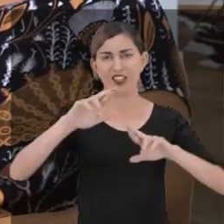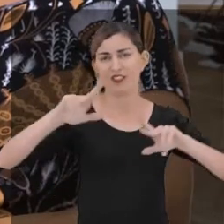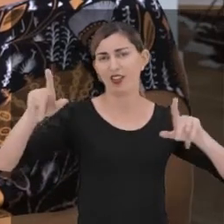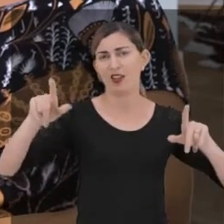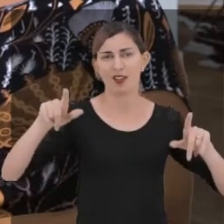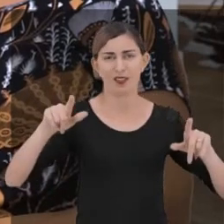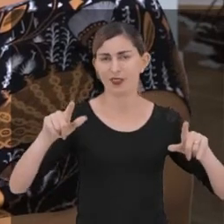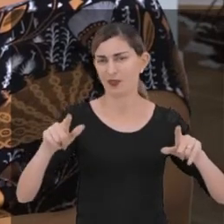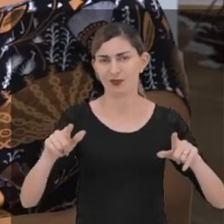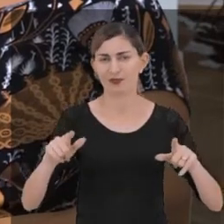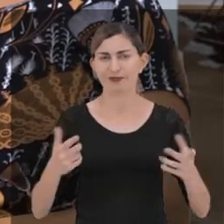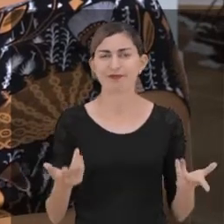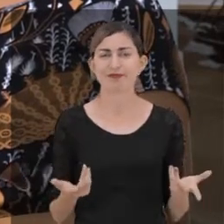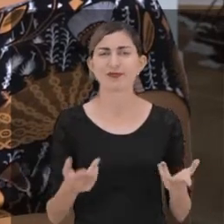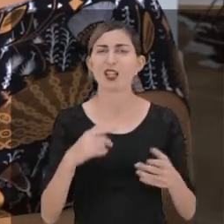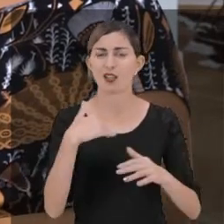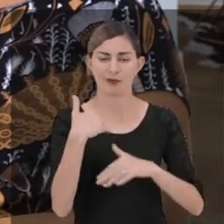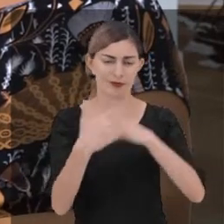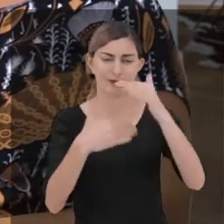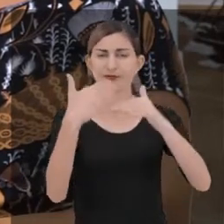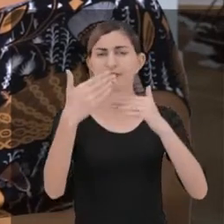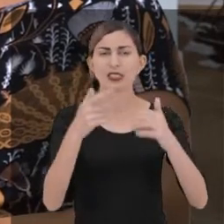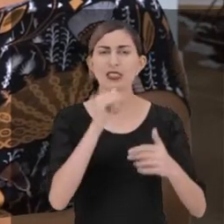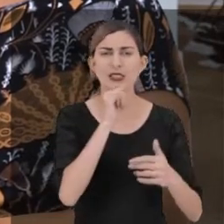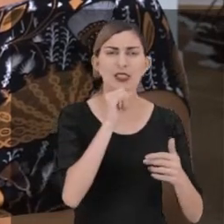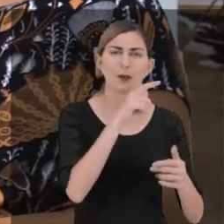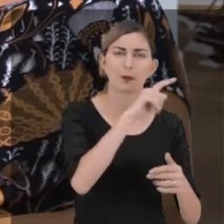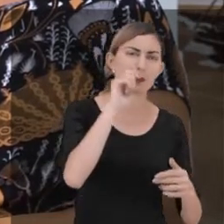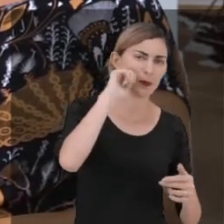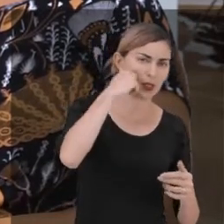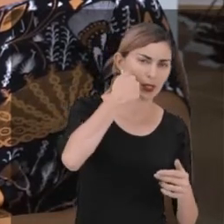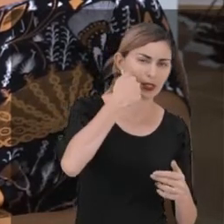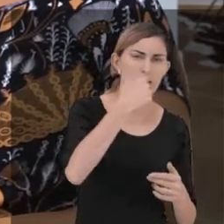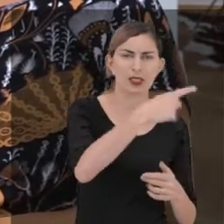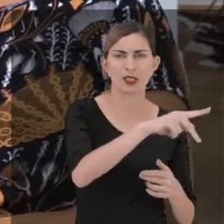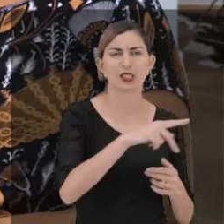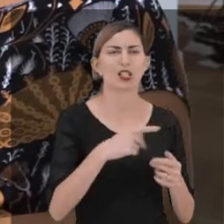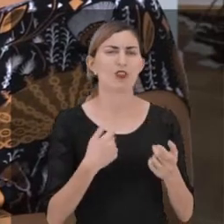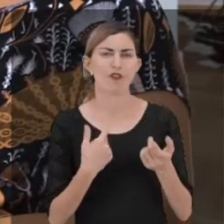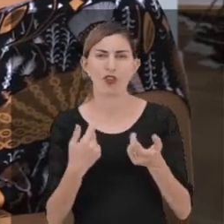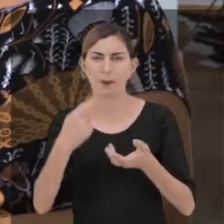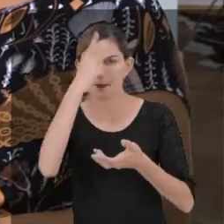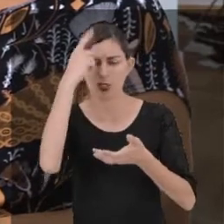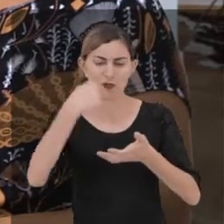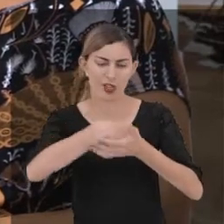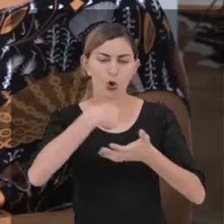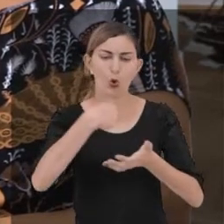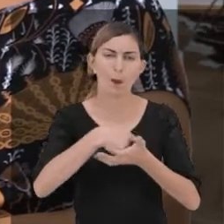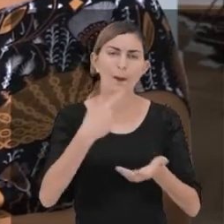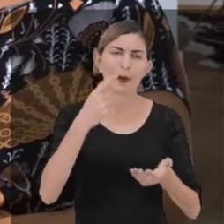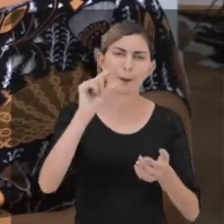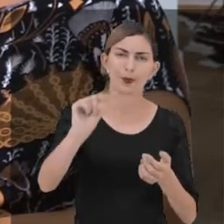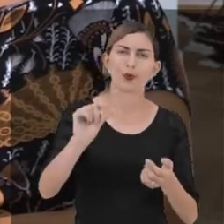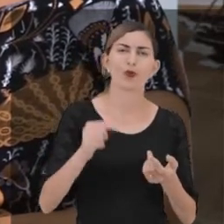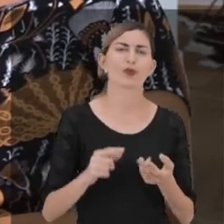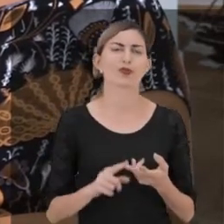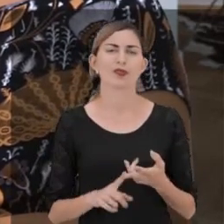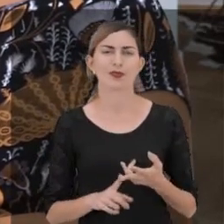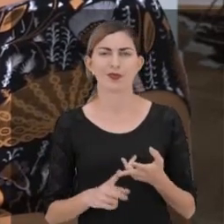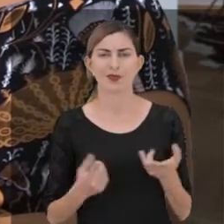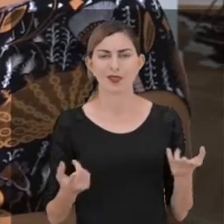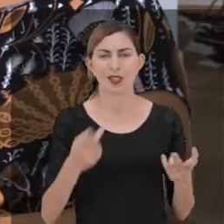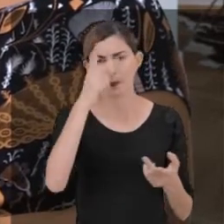dos trabalhadores, o seu José da padaria ele não vai ter a remuneração dele, né?